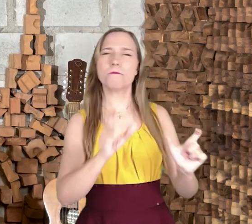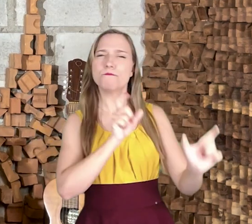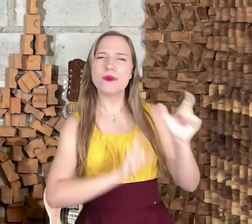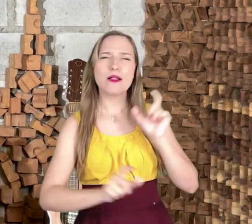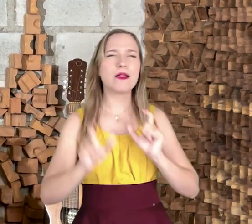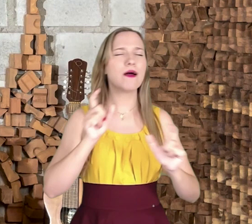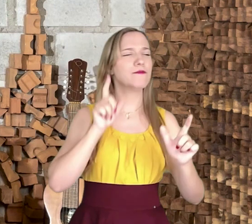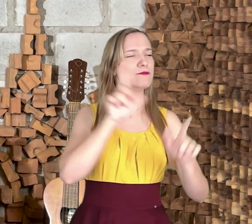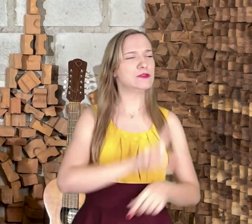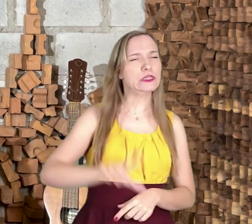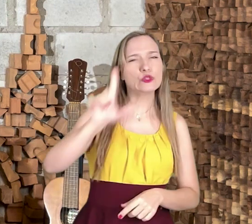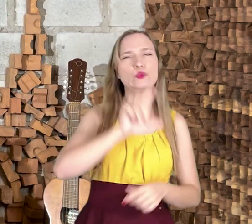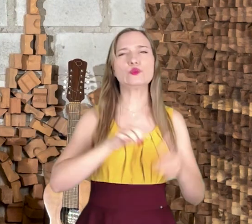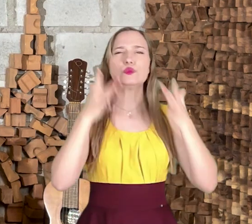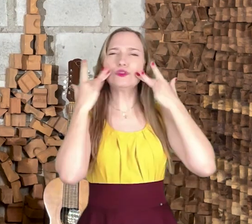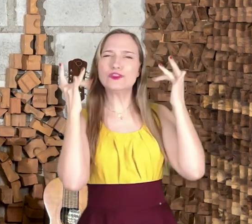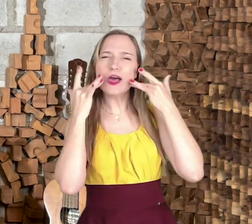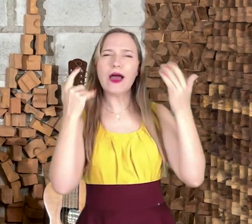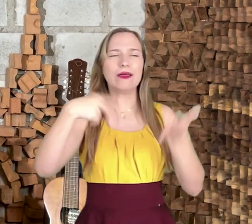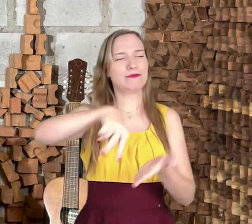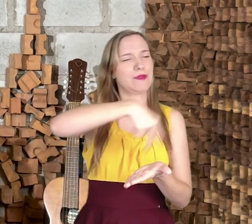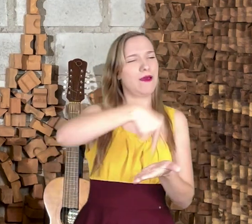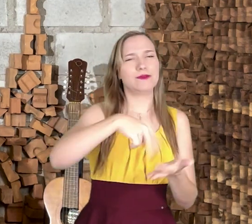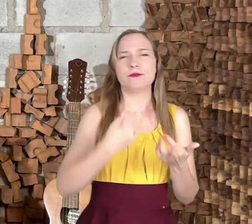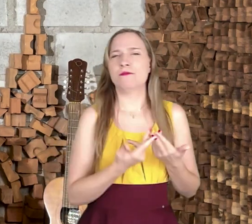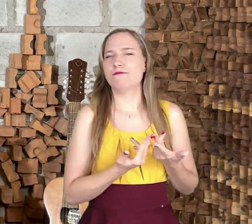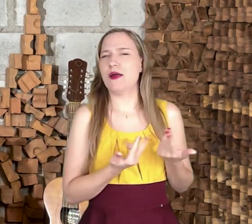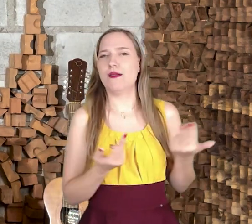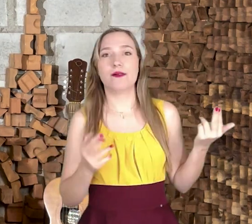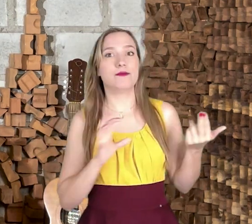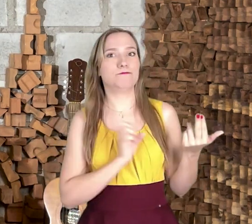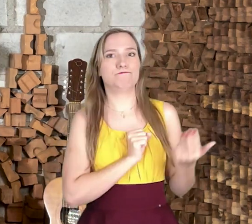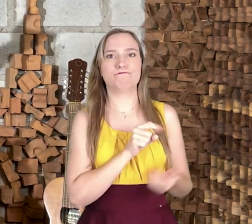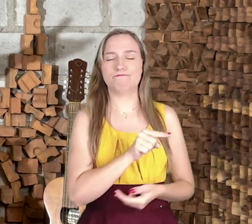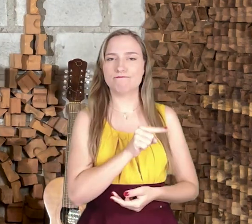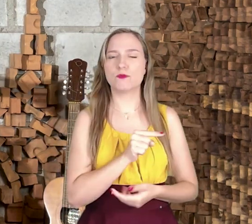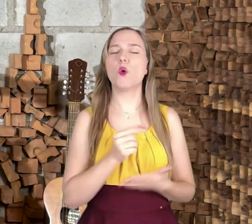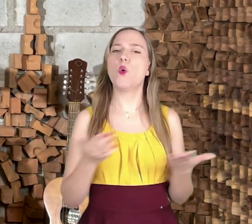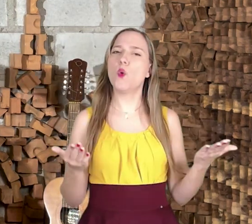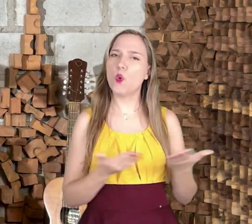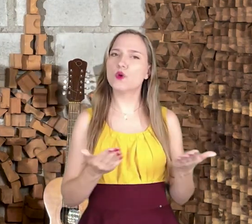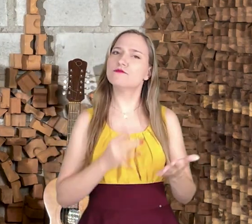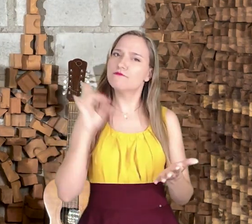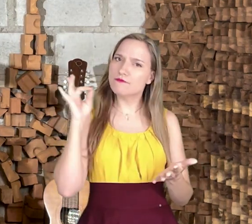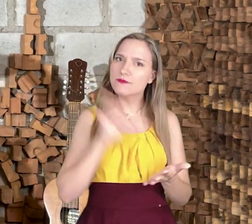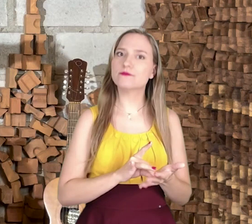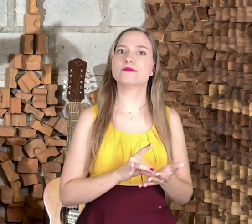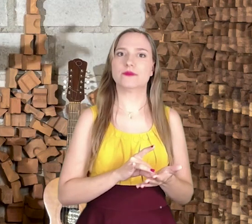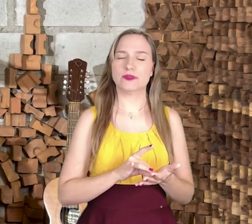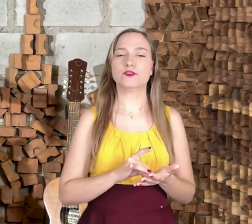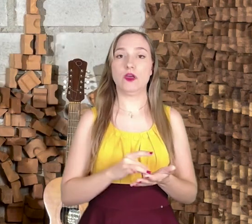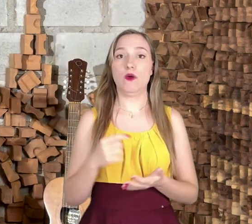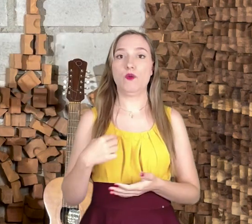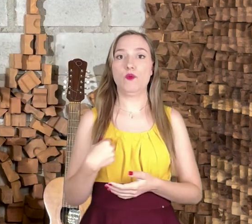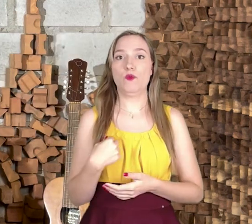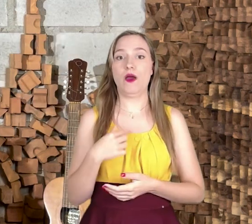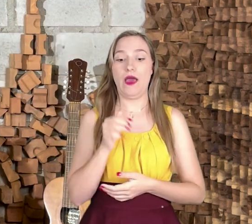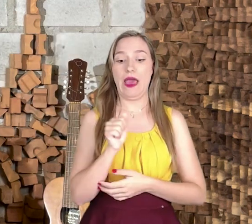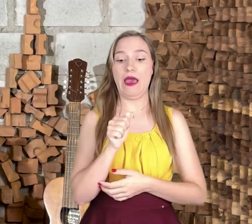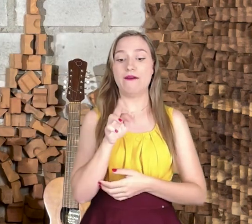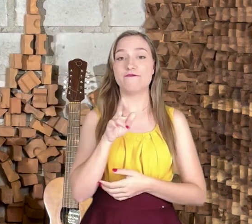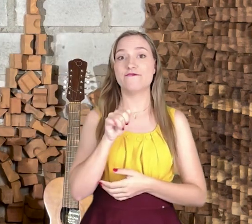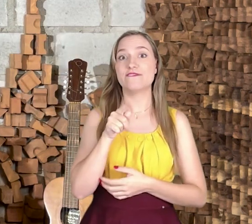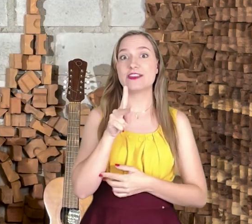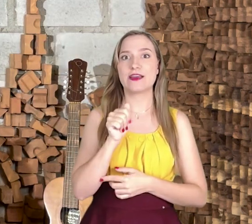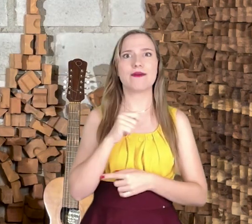dança. Hoje em dia, eu praticamente carrego, dentro do nome África Billy, vários grupos que trabalham